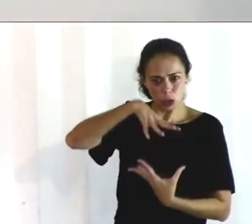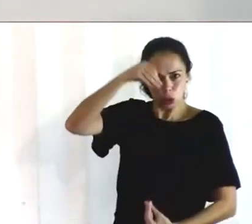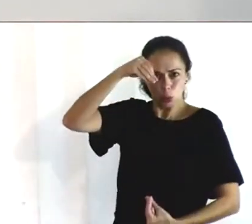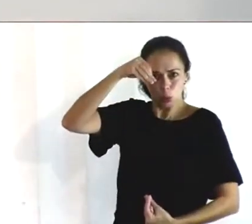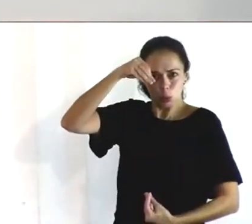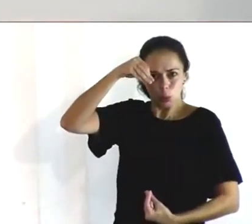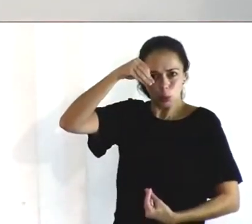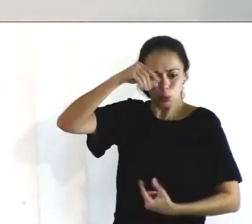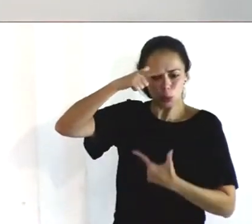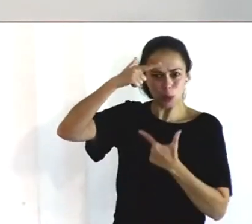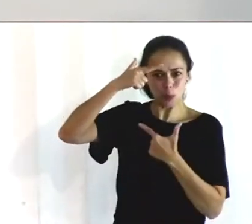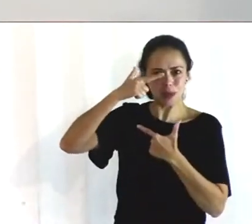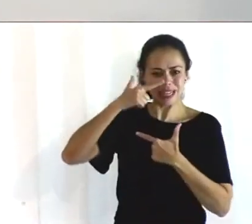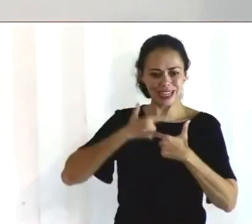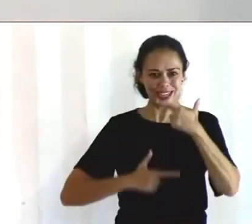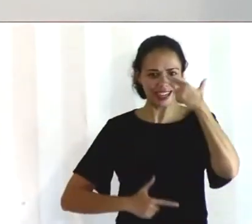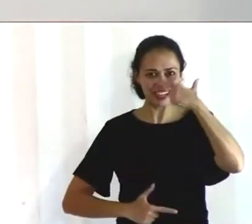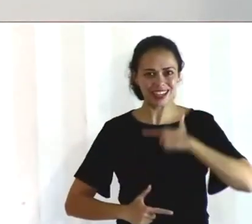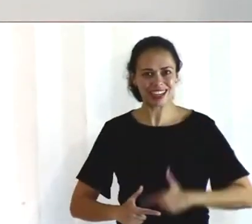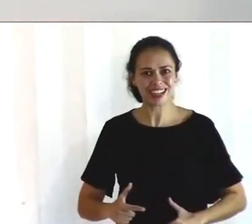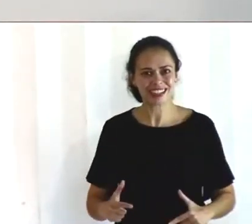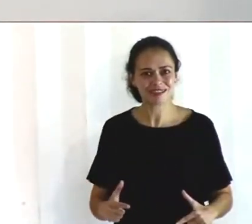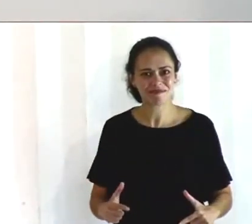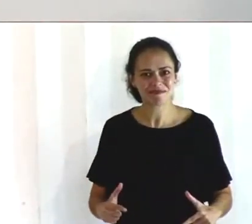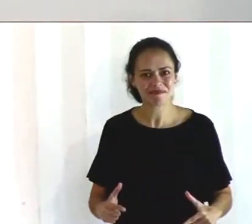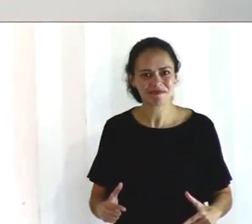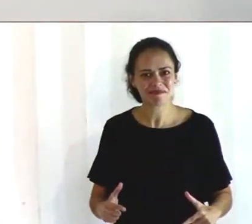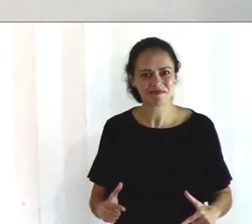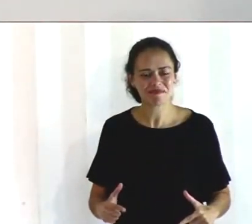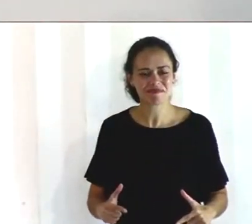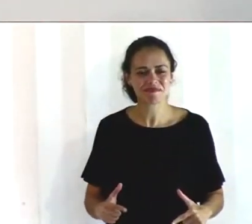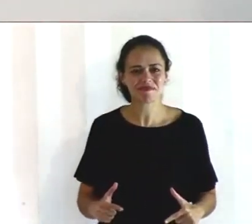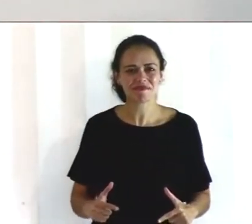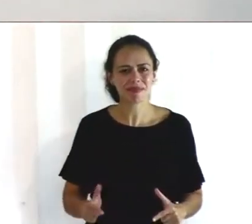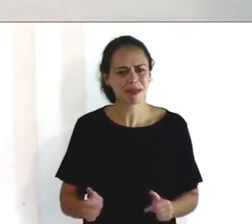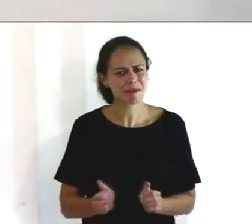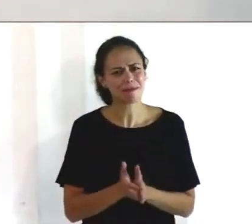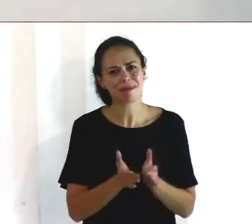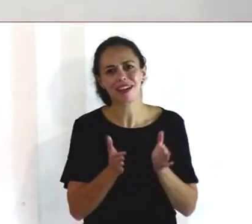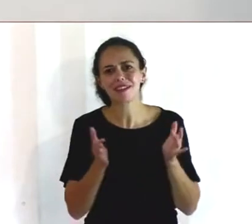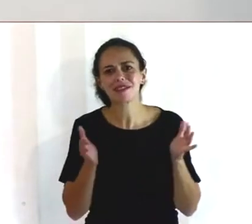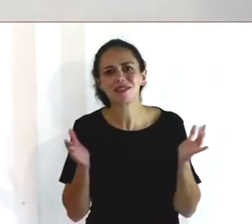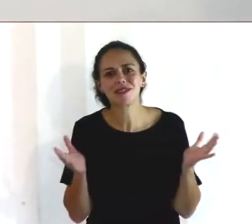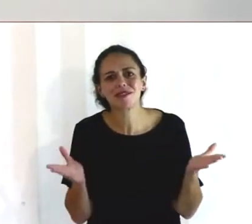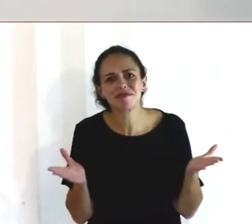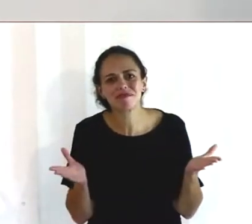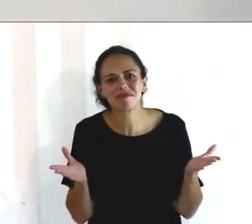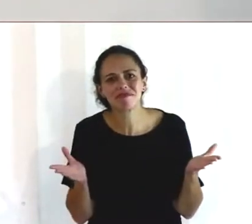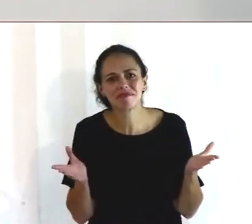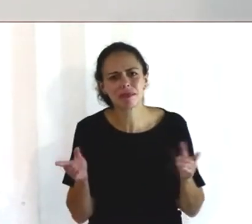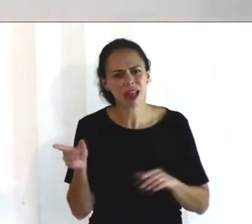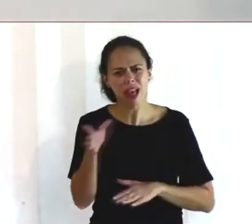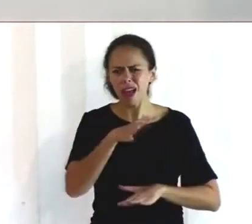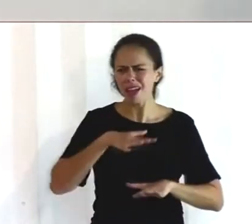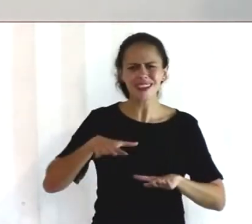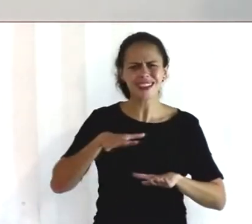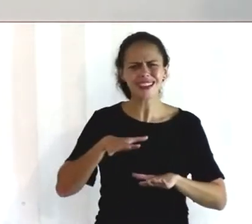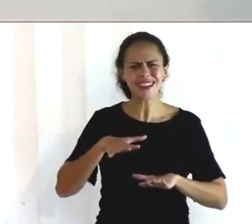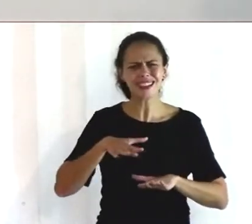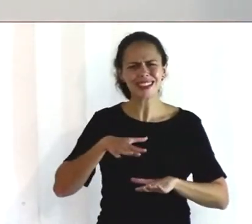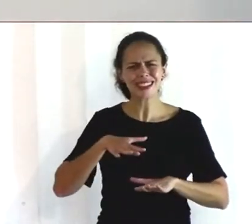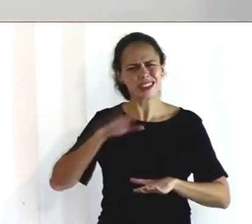no meu coração, mas que no meio do cristianismo tem muita gente doente, e a maneira de perceber que se está